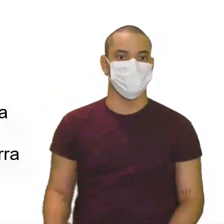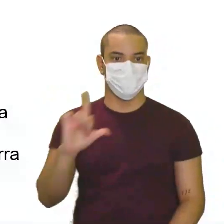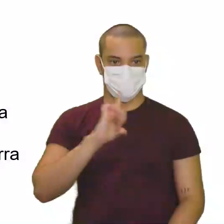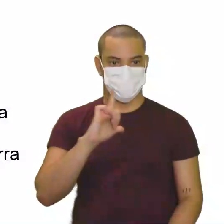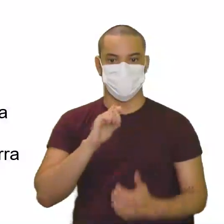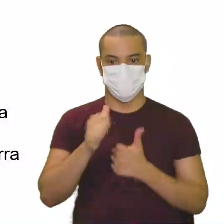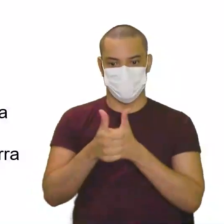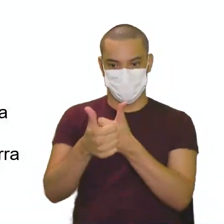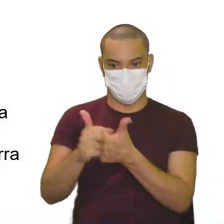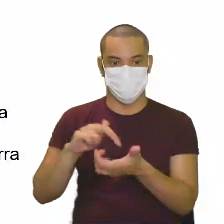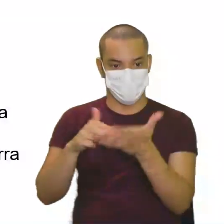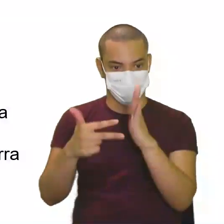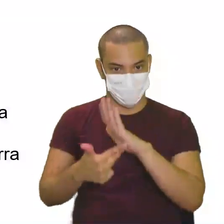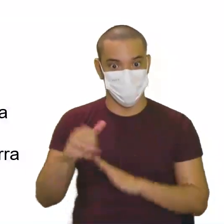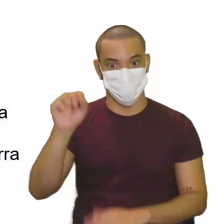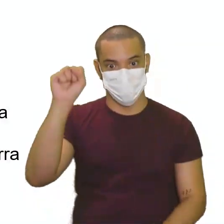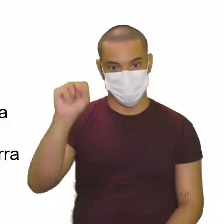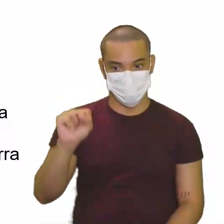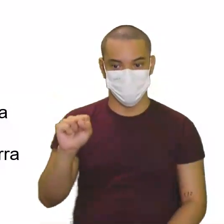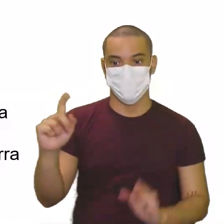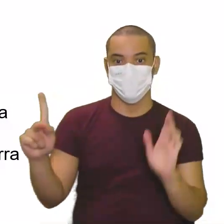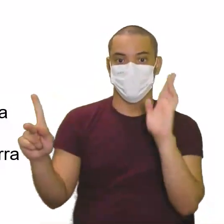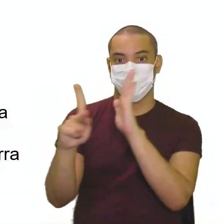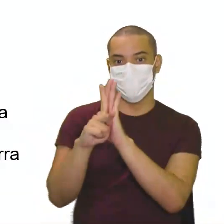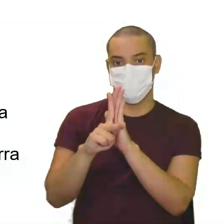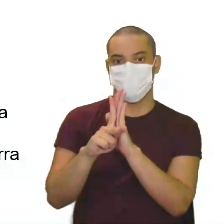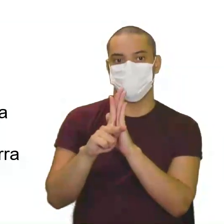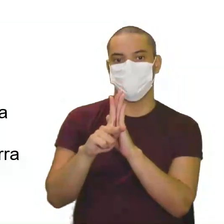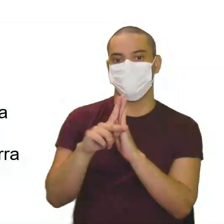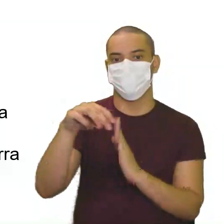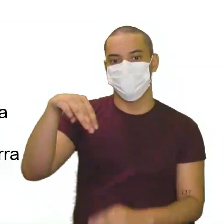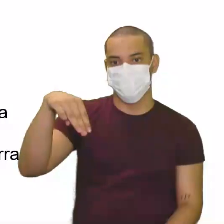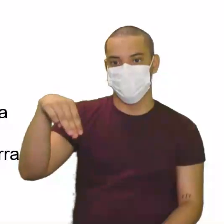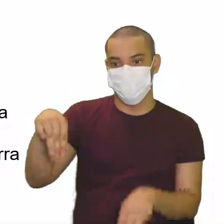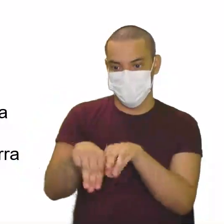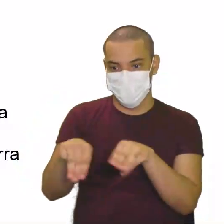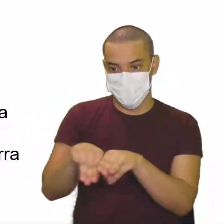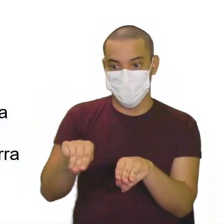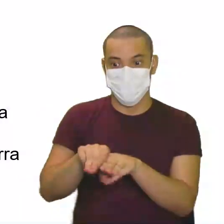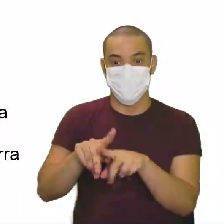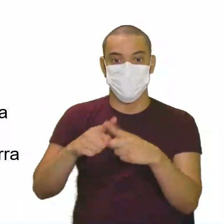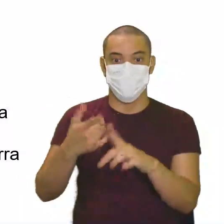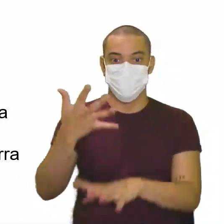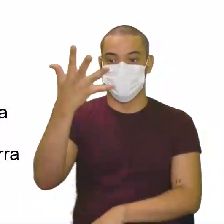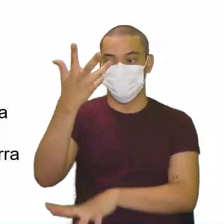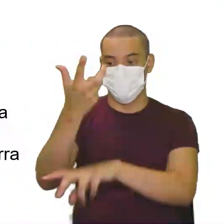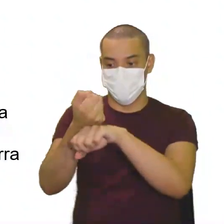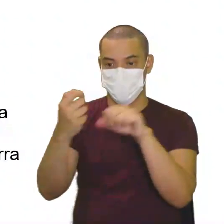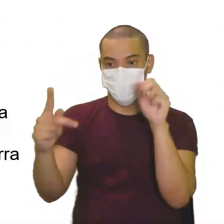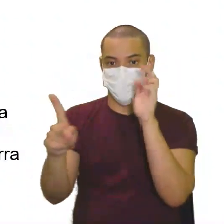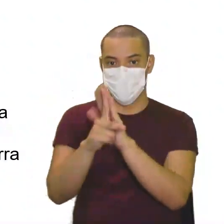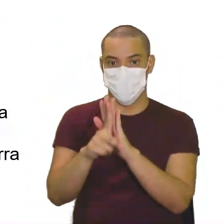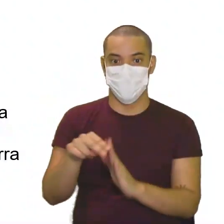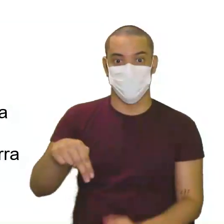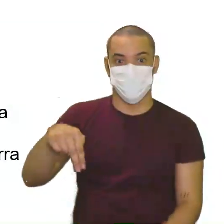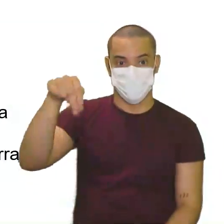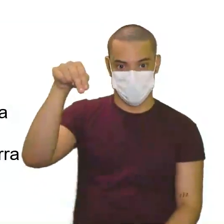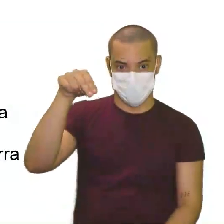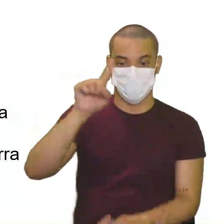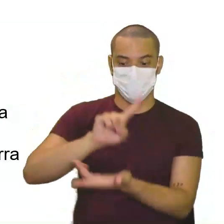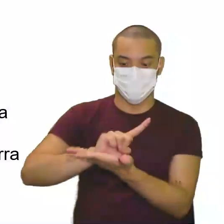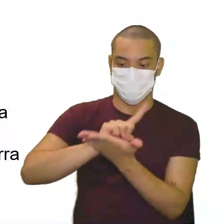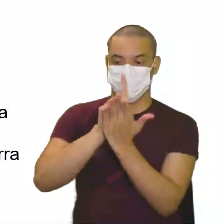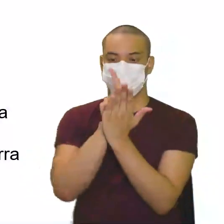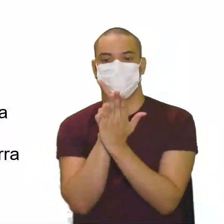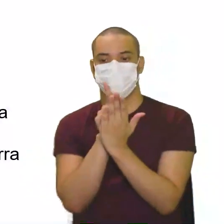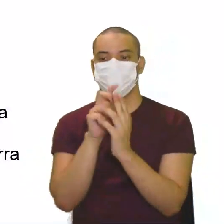comporta-se como um Polo Sul magnético Ok e atrai o Polo Norte do ponteiro da bússola